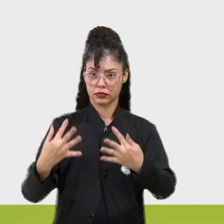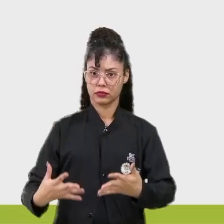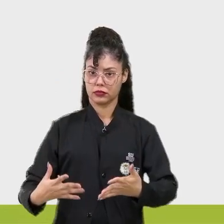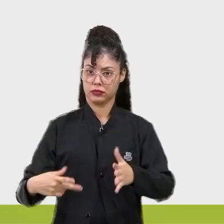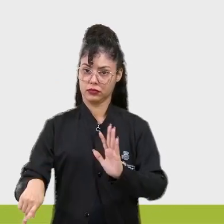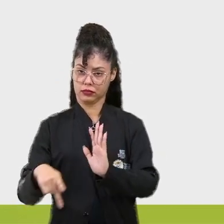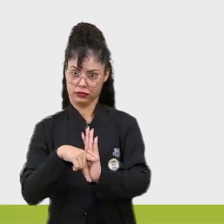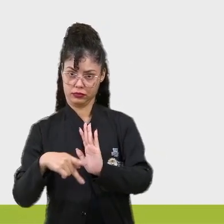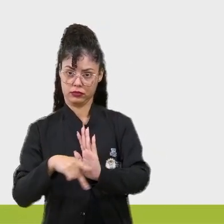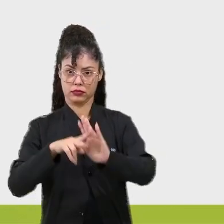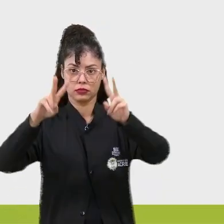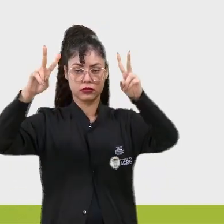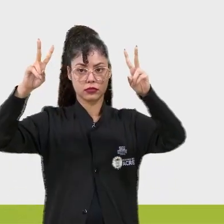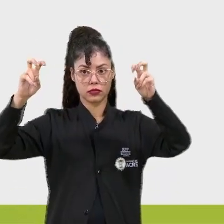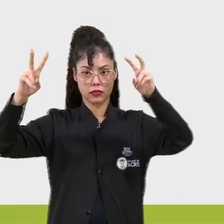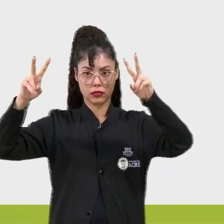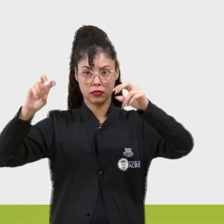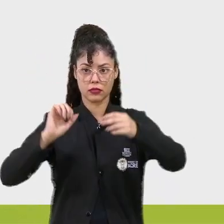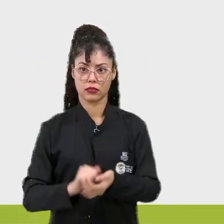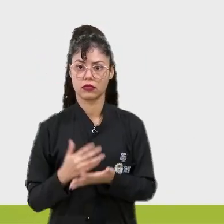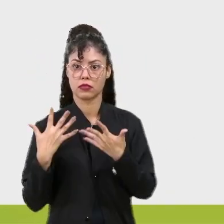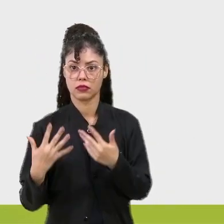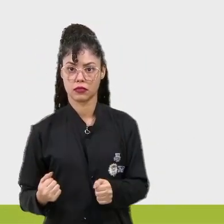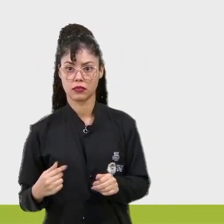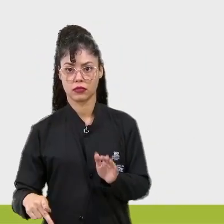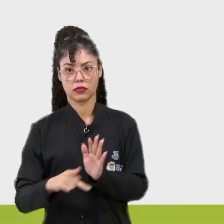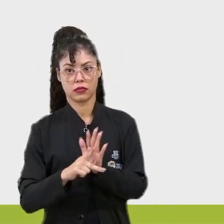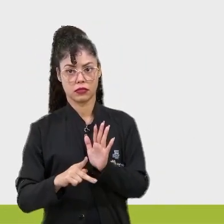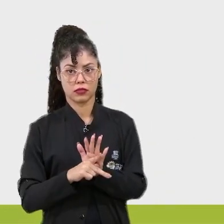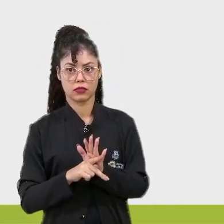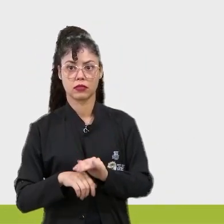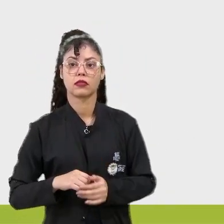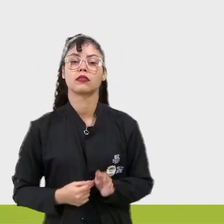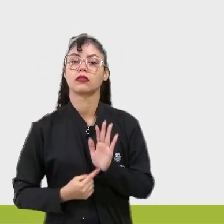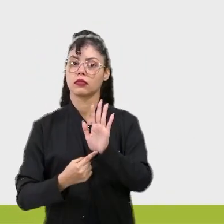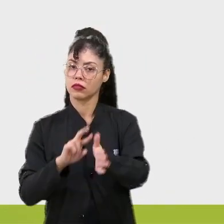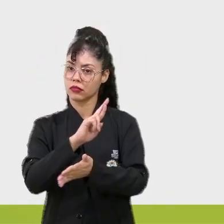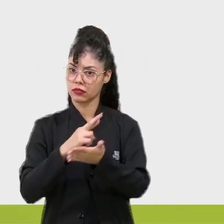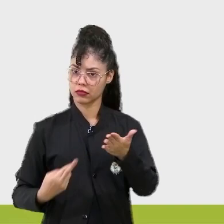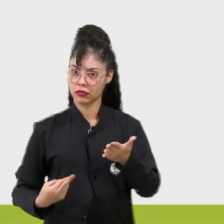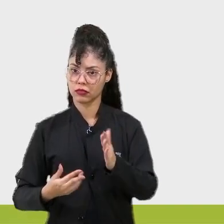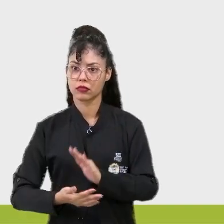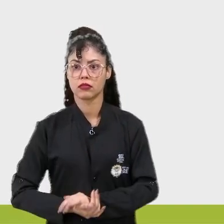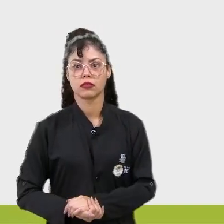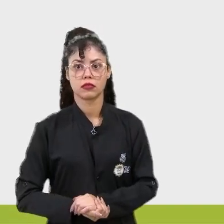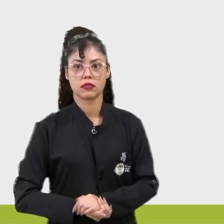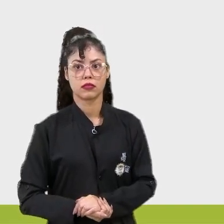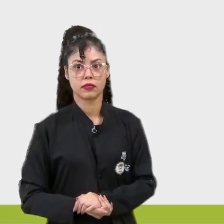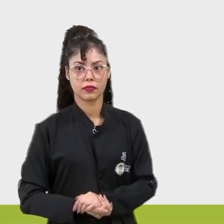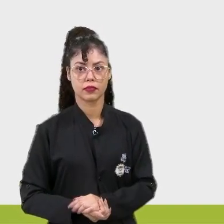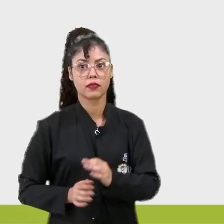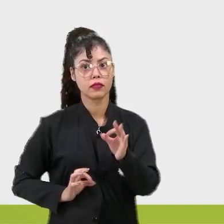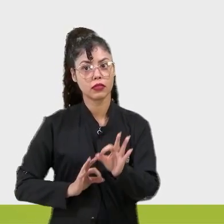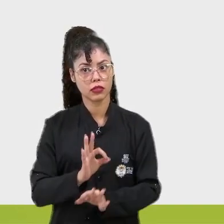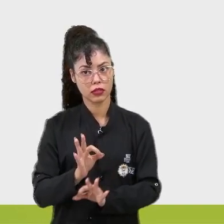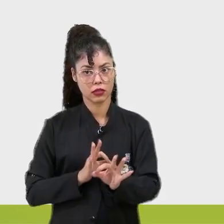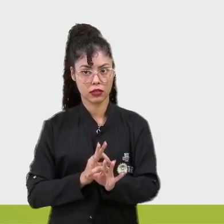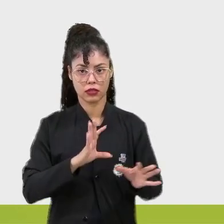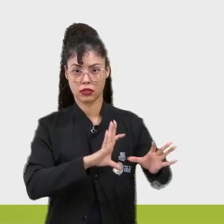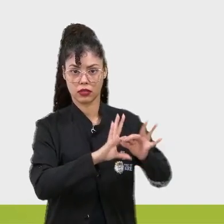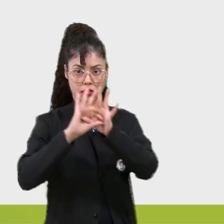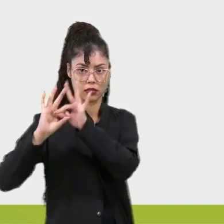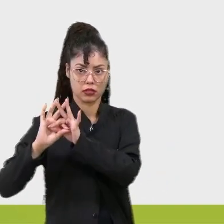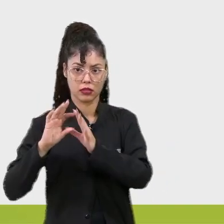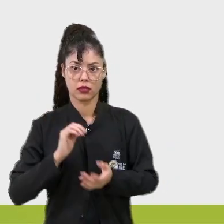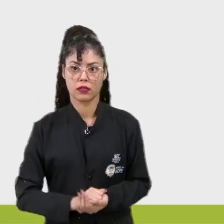que justifiquem a posição assumida em relação à temática da proposta da redação. Trata